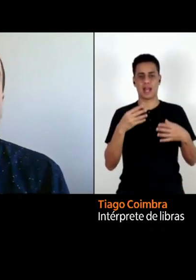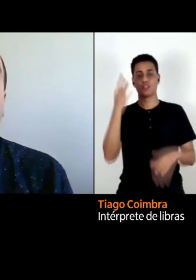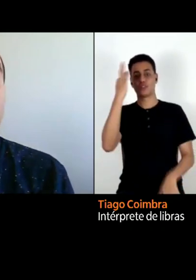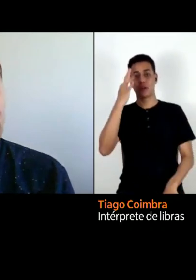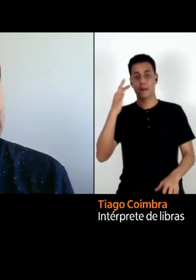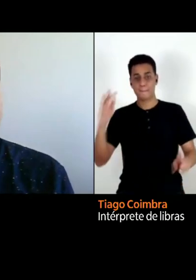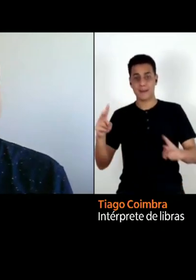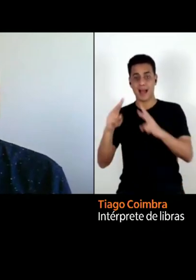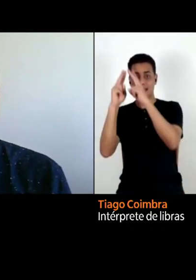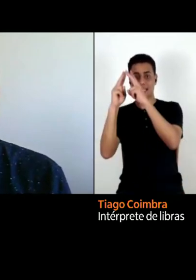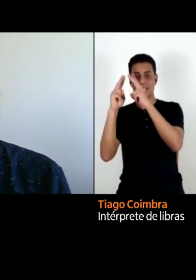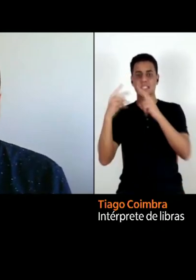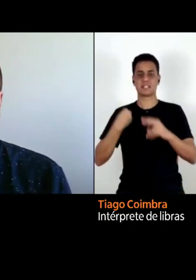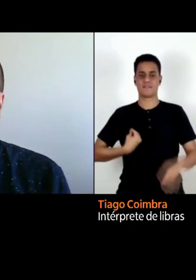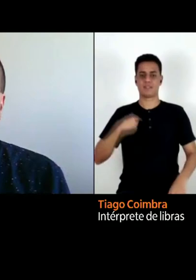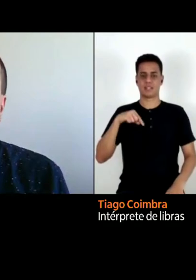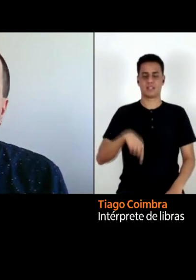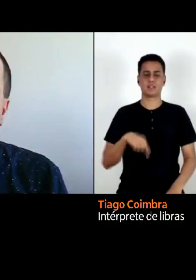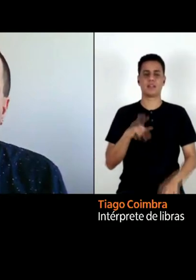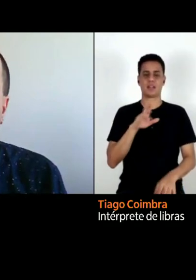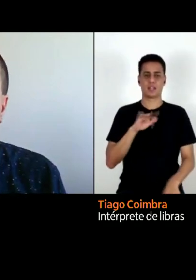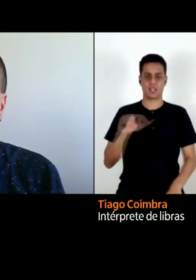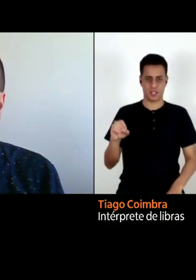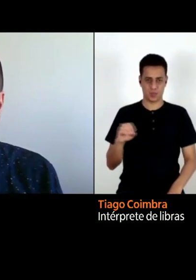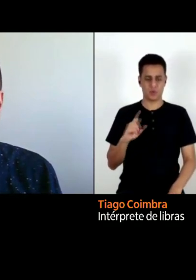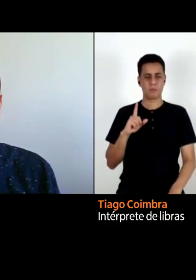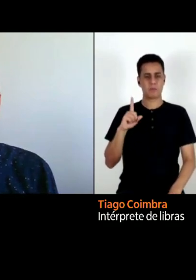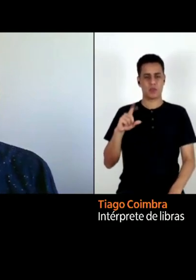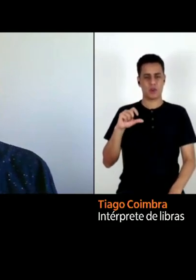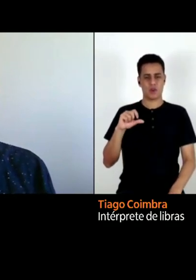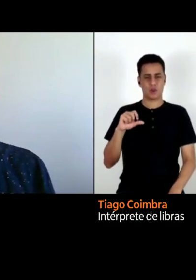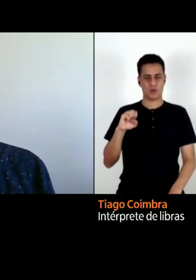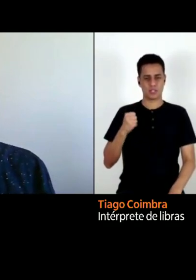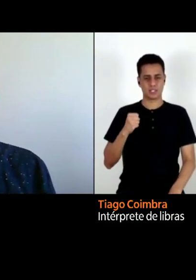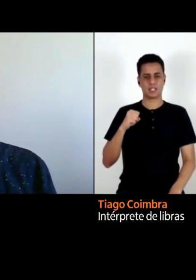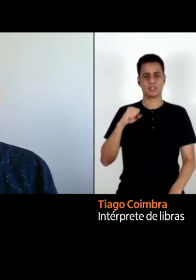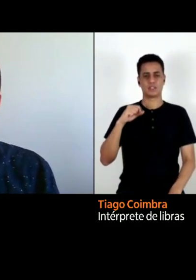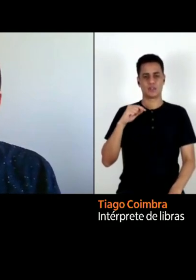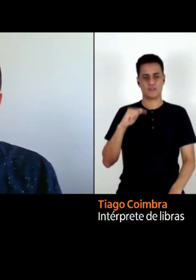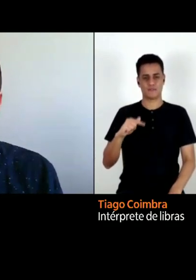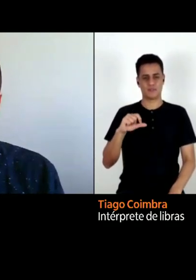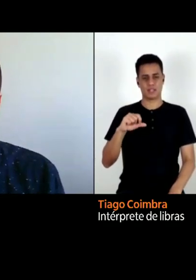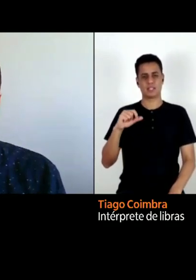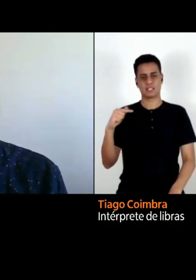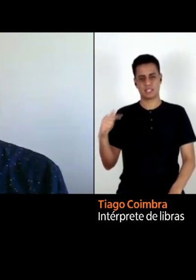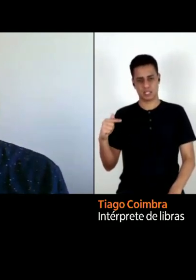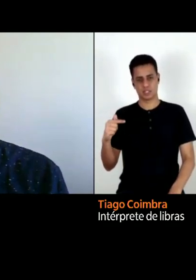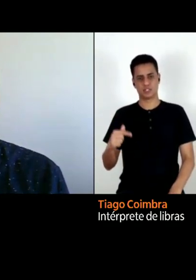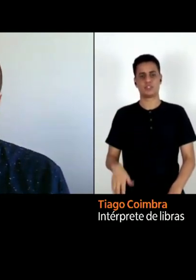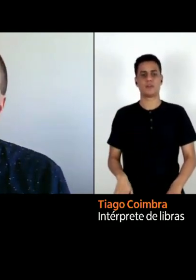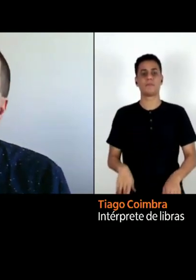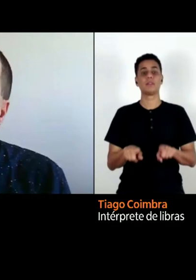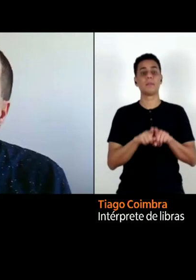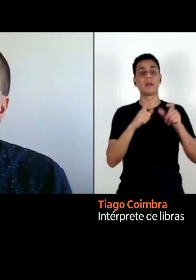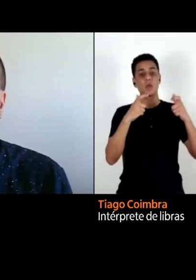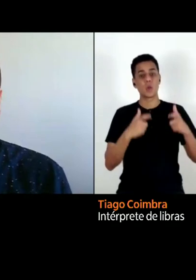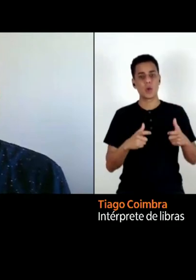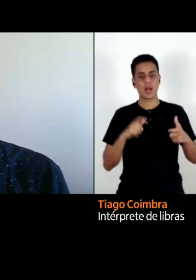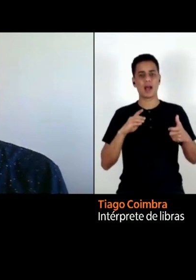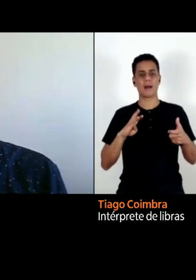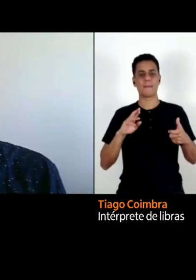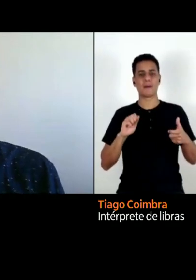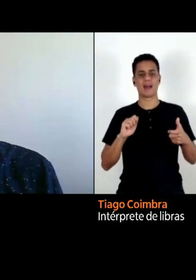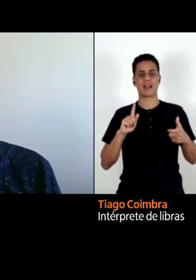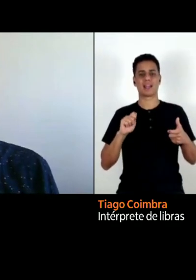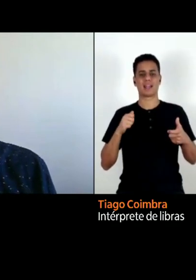1897, e foi exibidor independente do cinematógrafo Lumière no Salão Bragança, em Petrópolis, em outubro